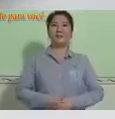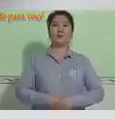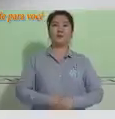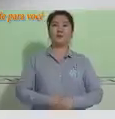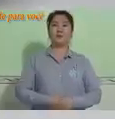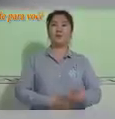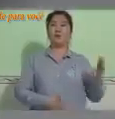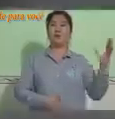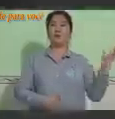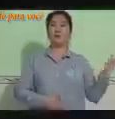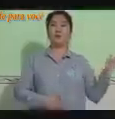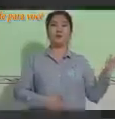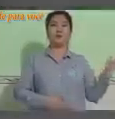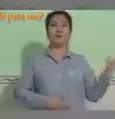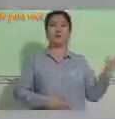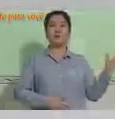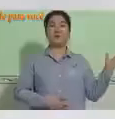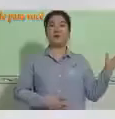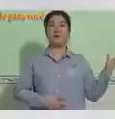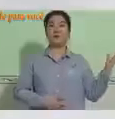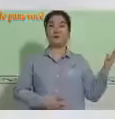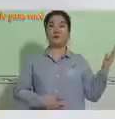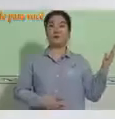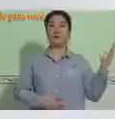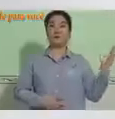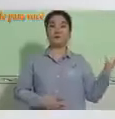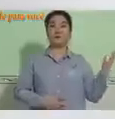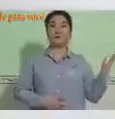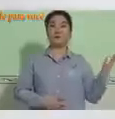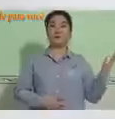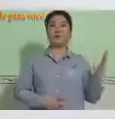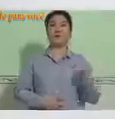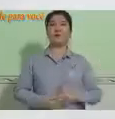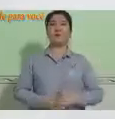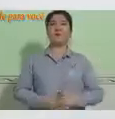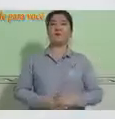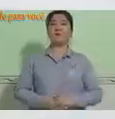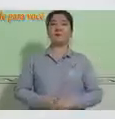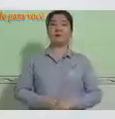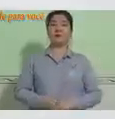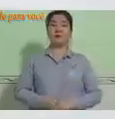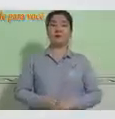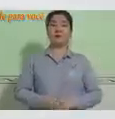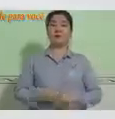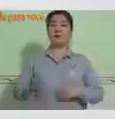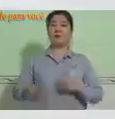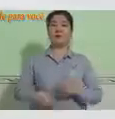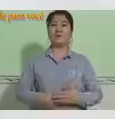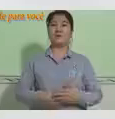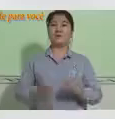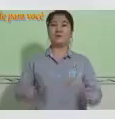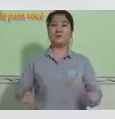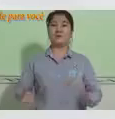SEMPRIMPORTANTSONSULTARUM, médico, para uma avaliação geral, vírgula, de forma a adaptar cada exercício ao histórico clínico, vírgula, como presença